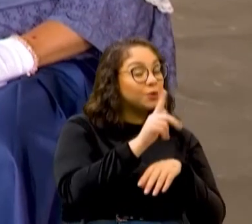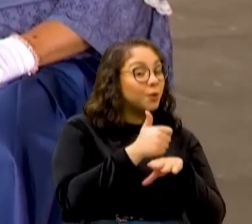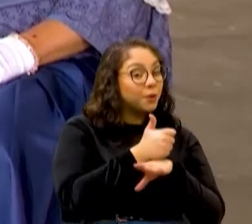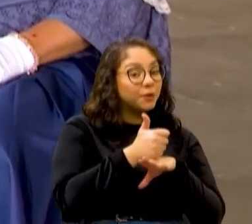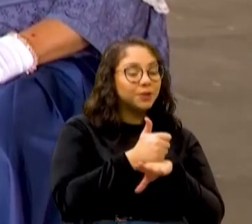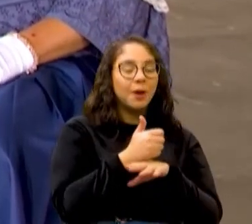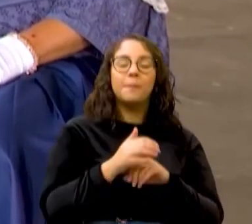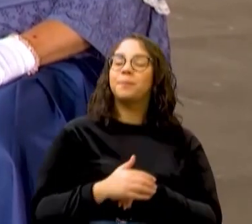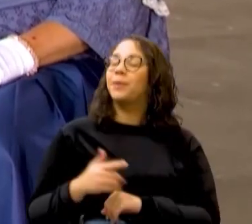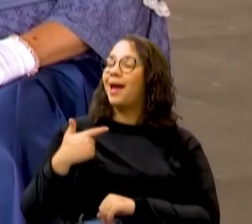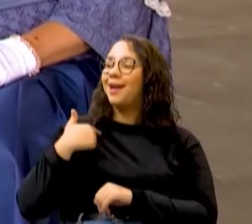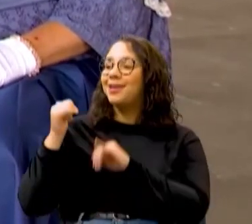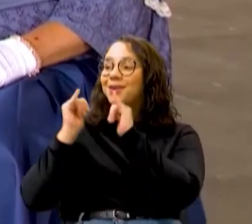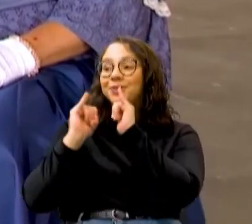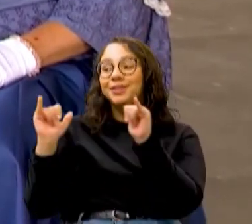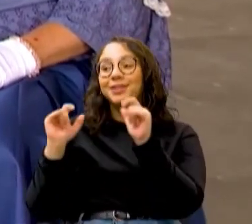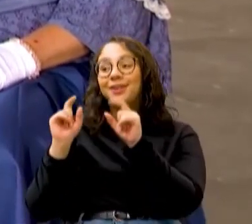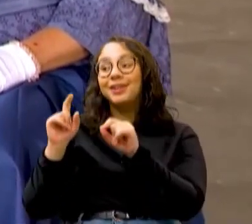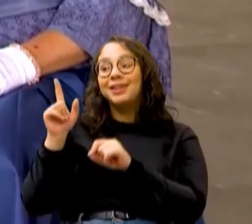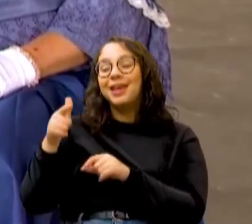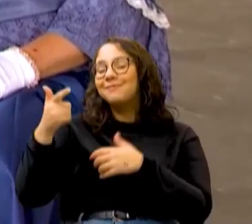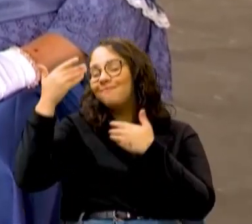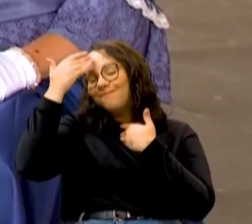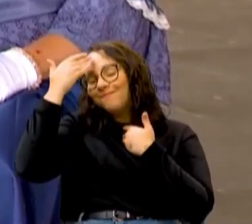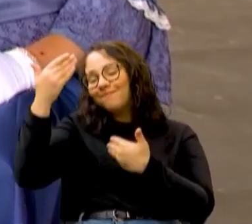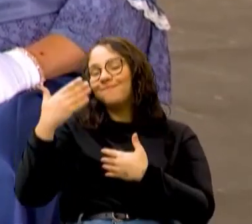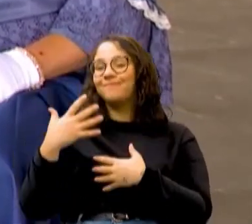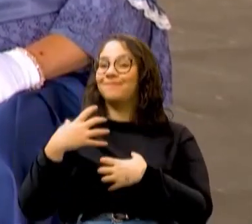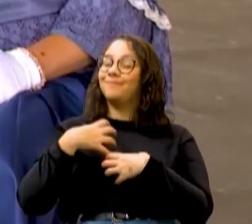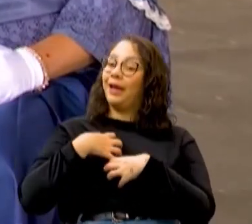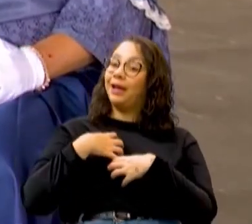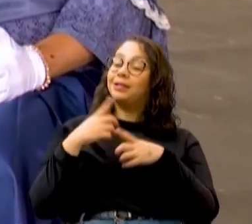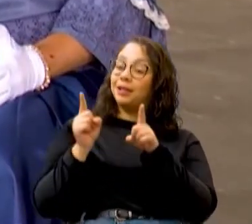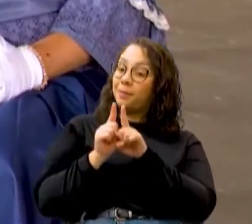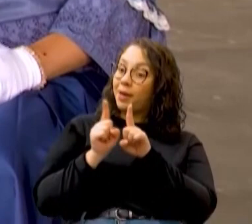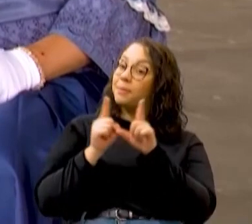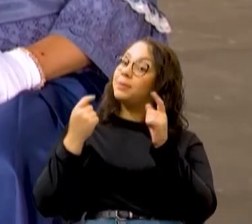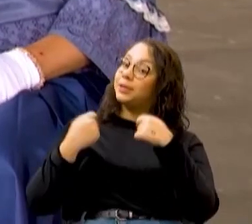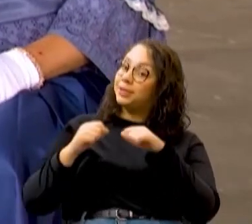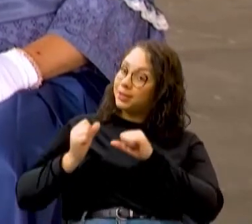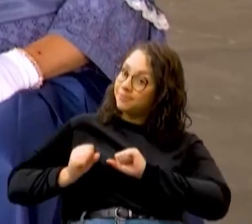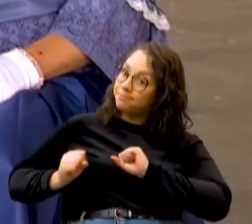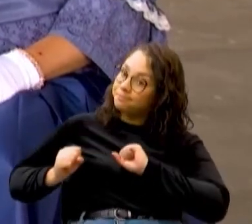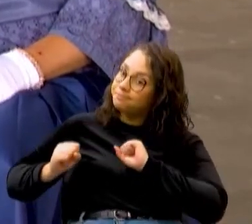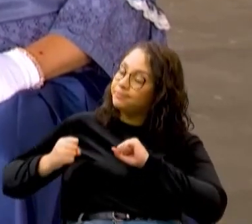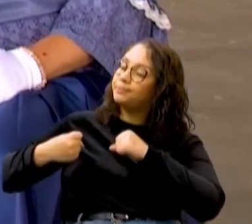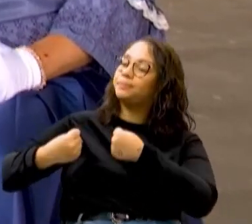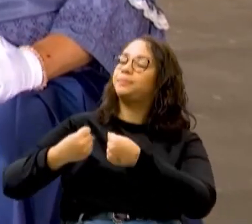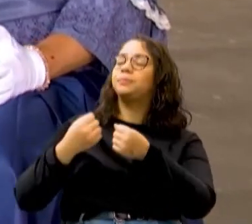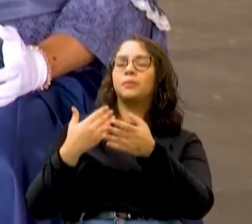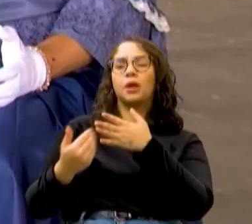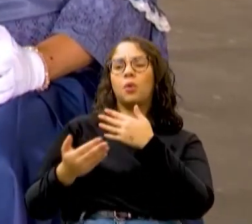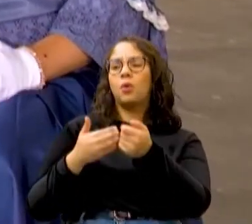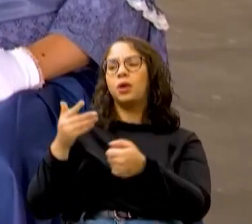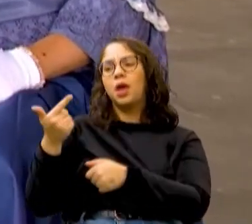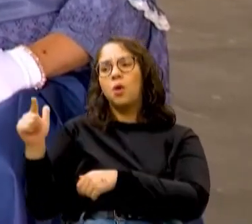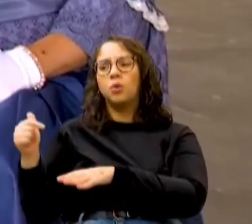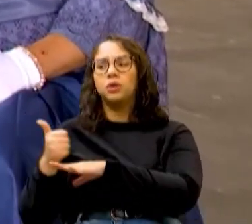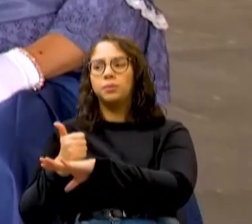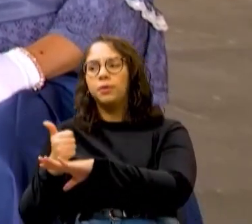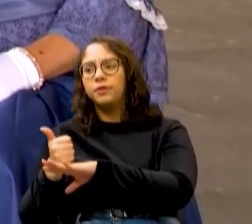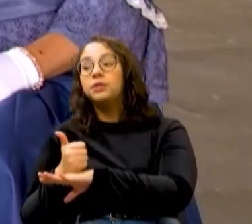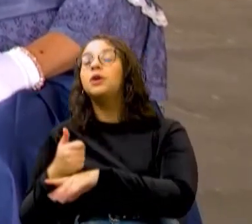profissão aí eu diria que é muito gratificante é logo É lógico que tem que se empenhar muito né como qualquer